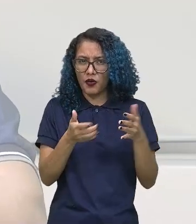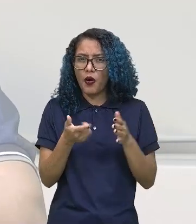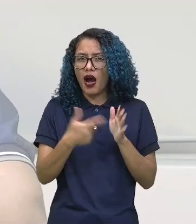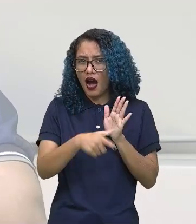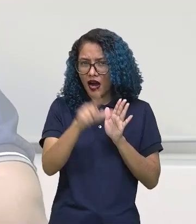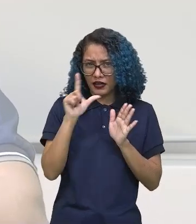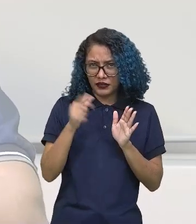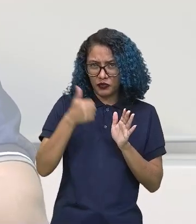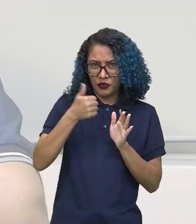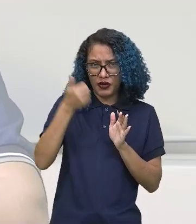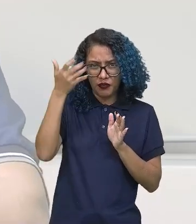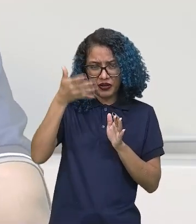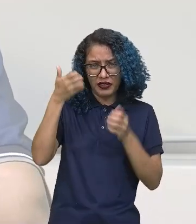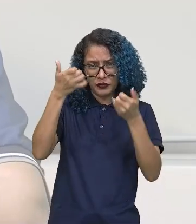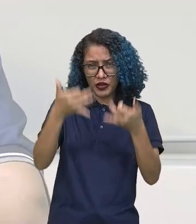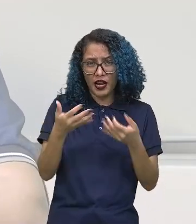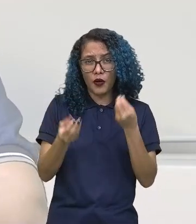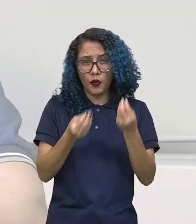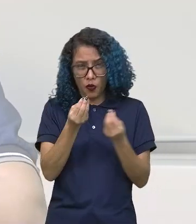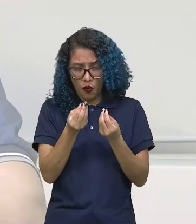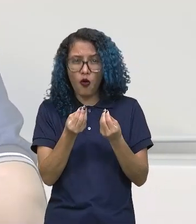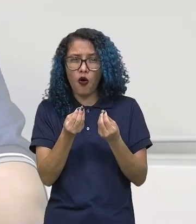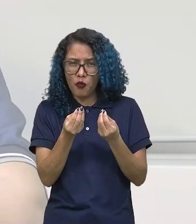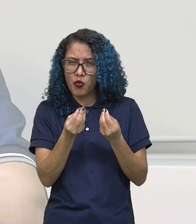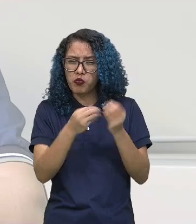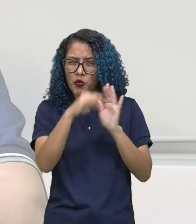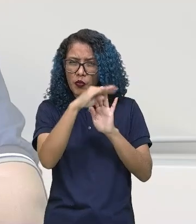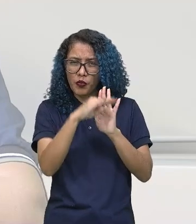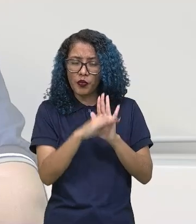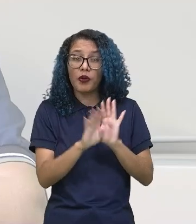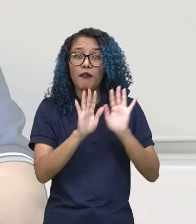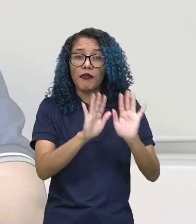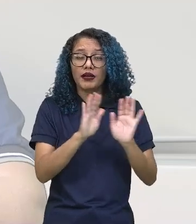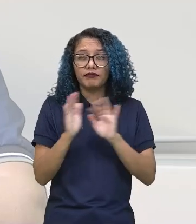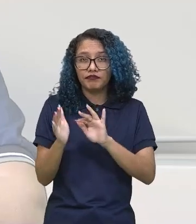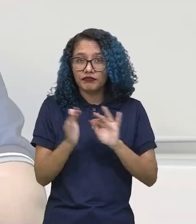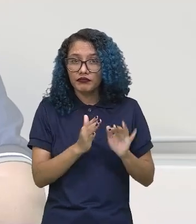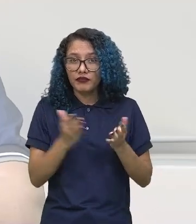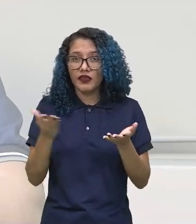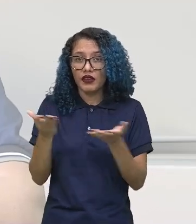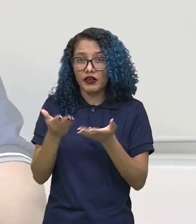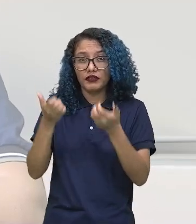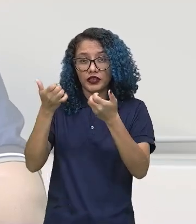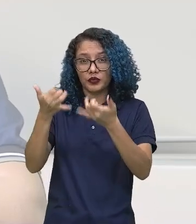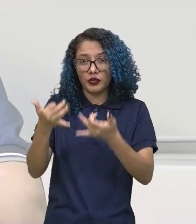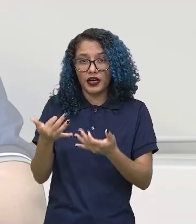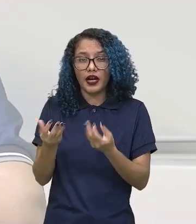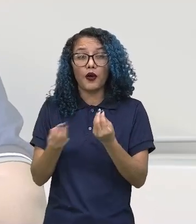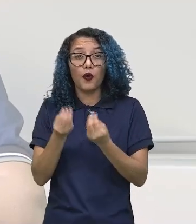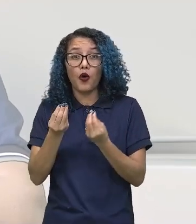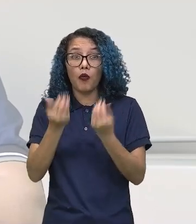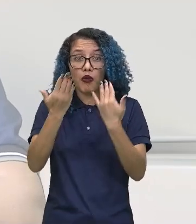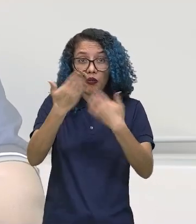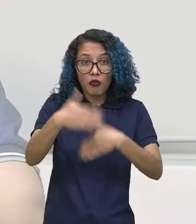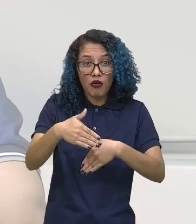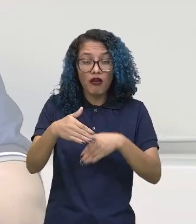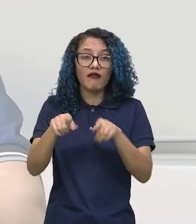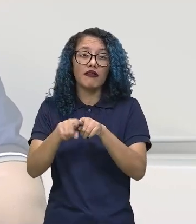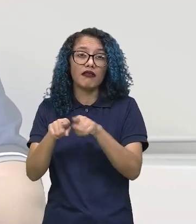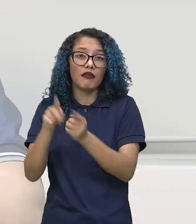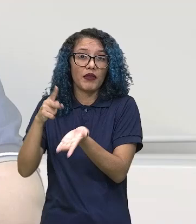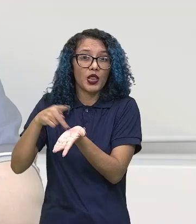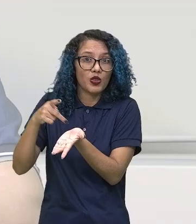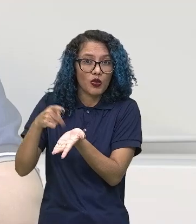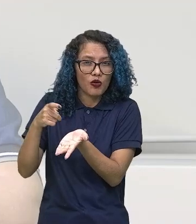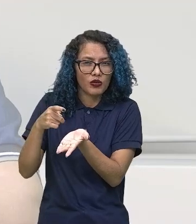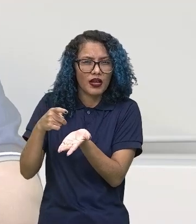sobre lançamento. Nesse momento nós vamos especificamente falar sobre lançamentos de avaliação e notas.